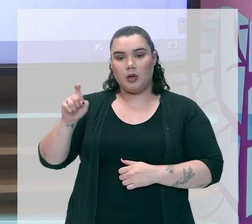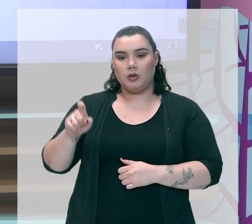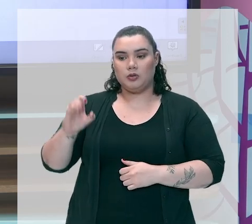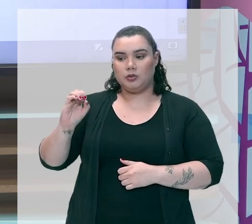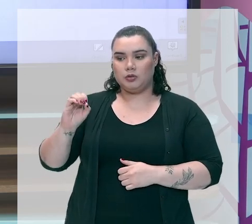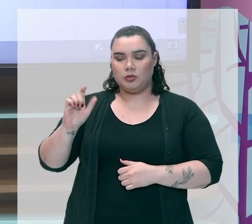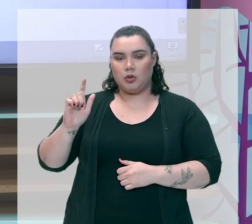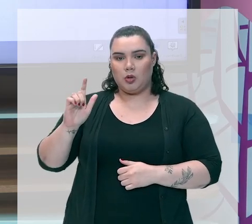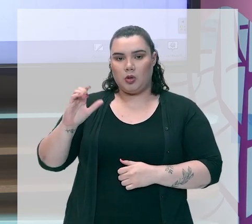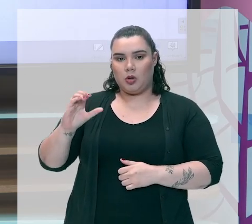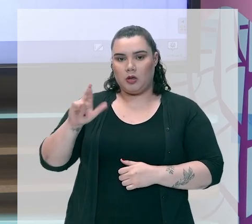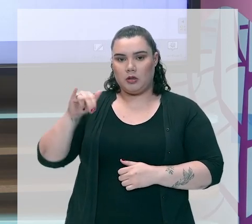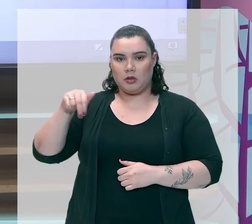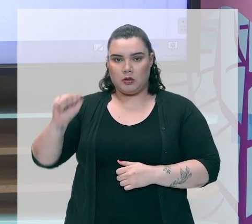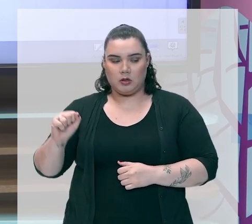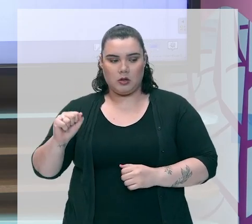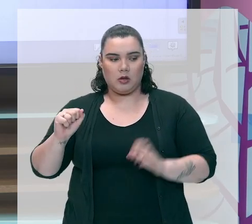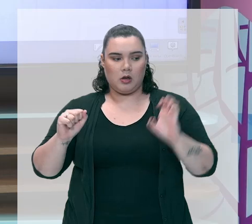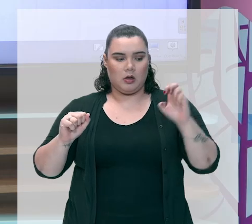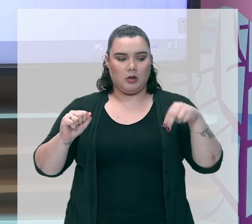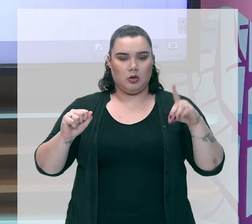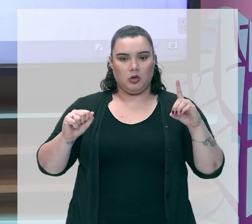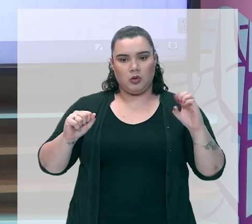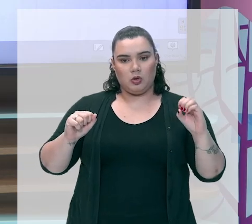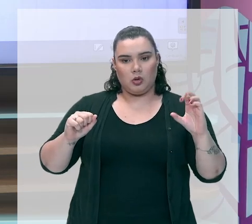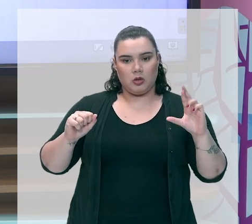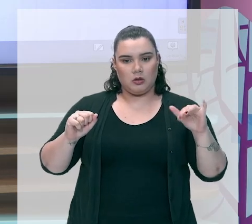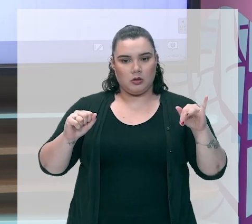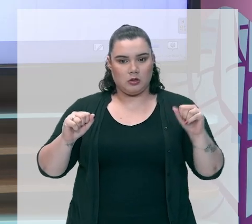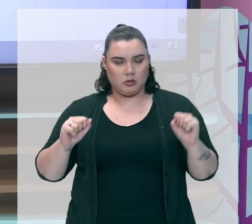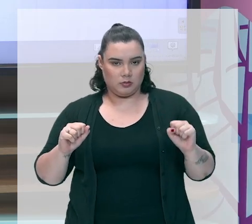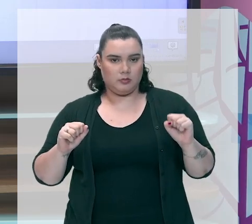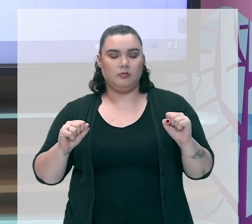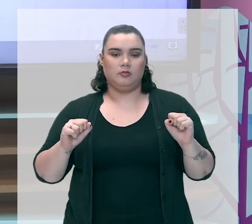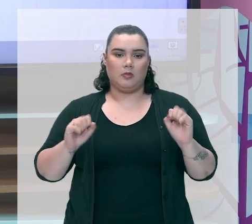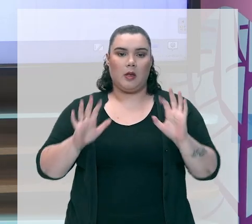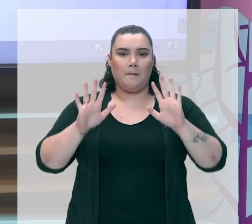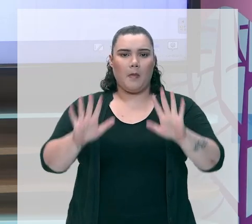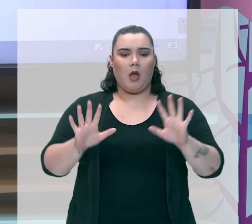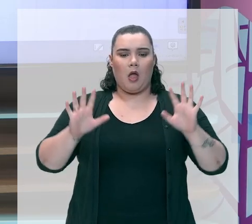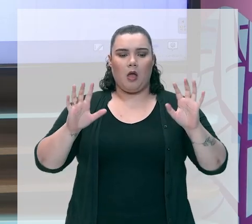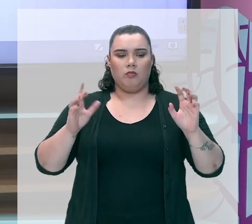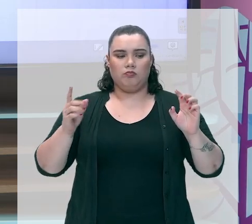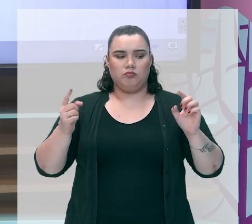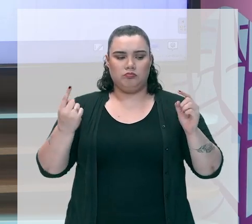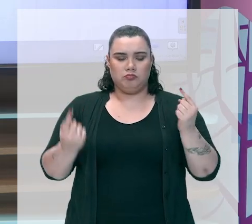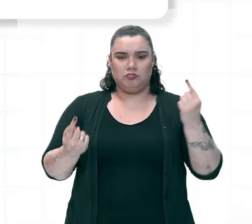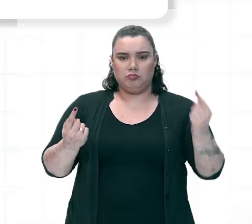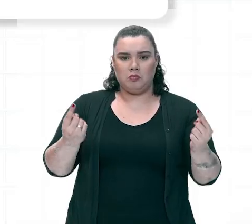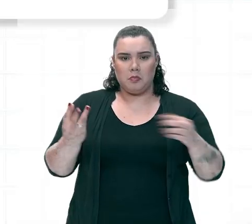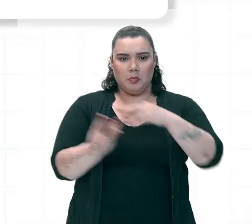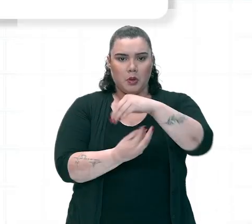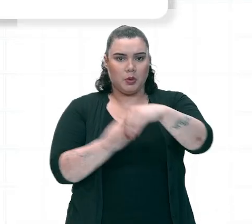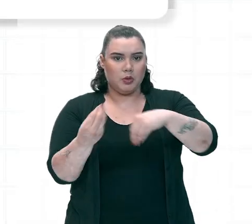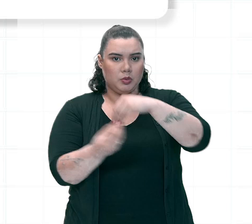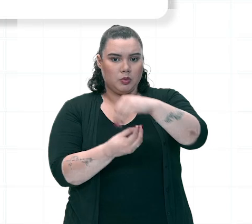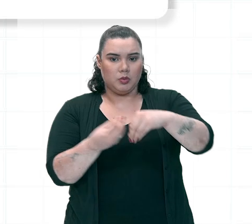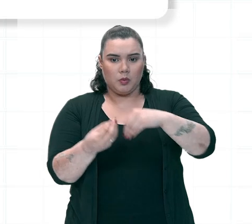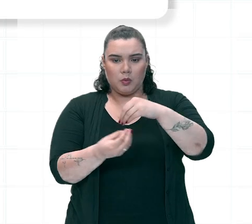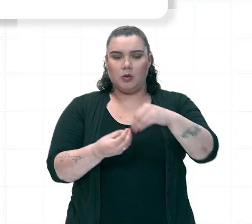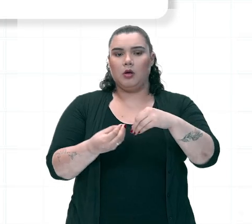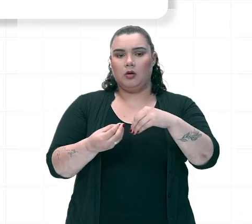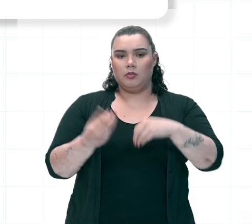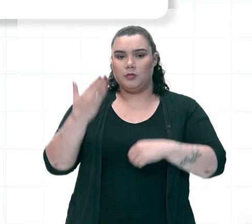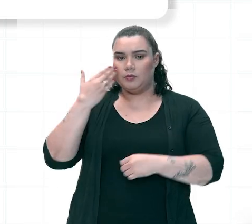endócrinas. Mas nós temos glândulas aí que vão ter um pouco dessas duas ações, que são as chamadas glândulas mistas, que você observa na nossa próxima